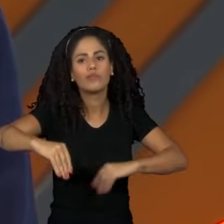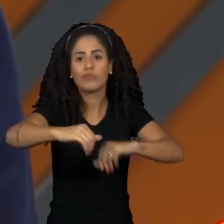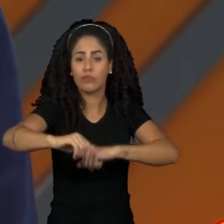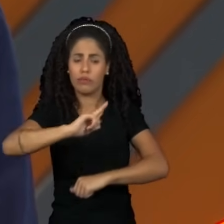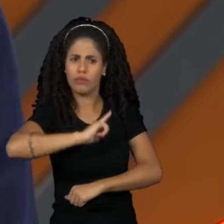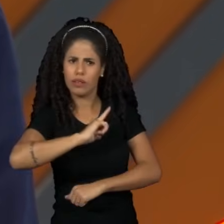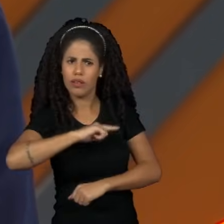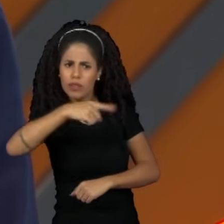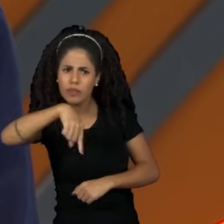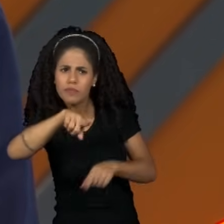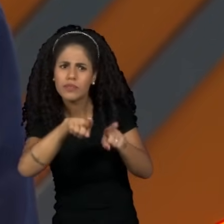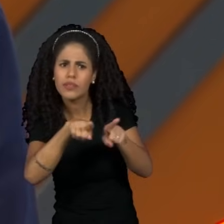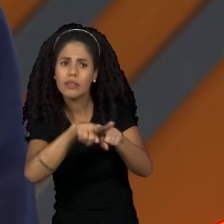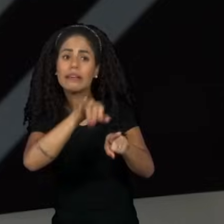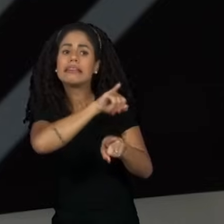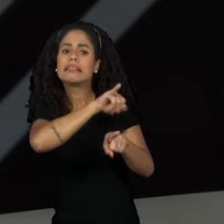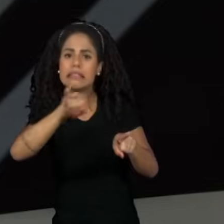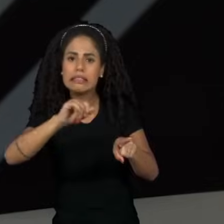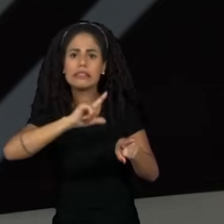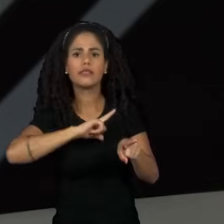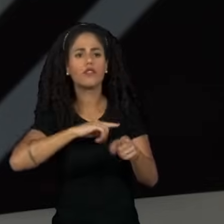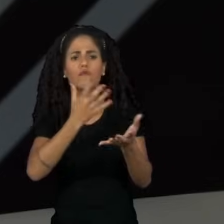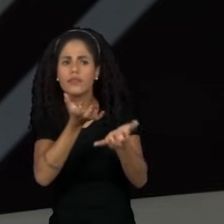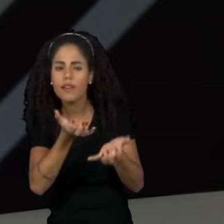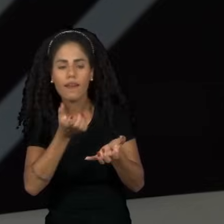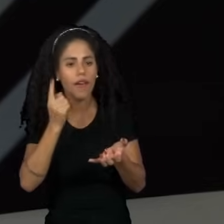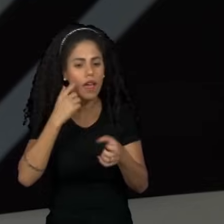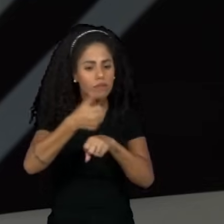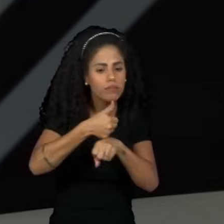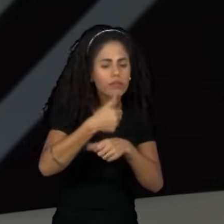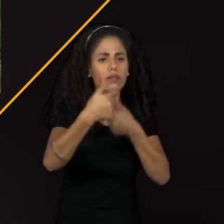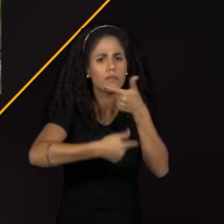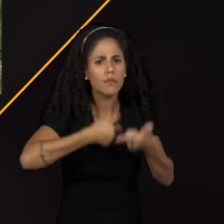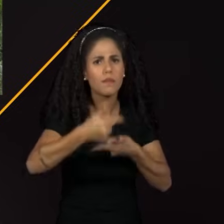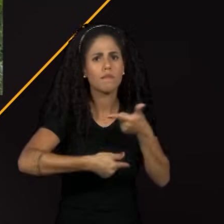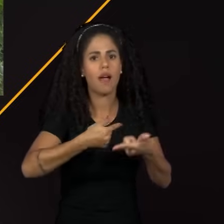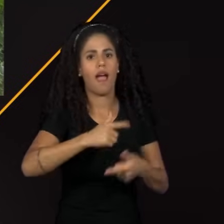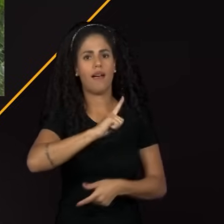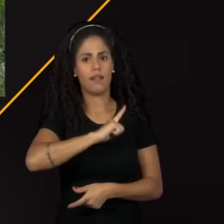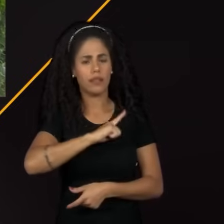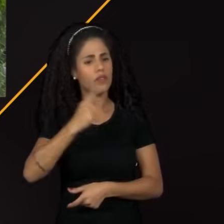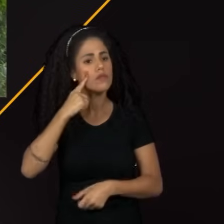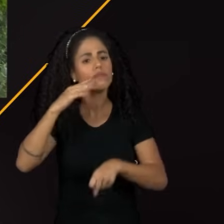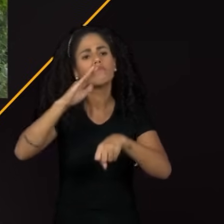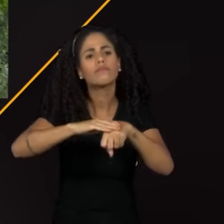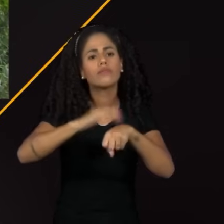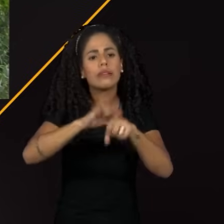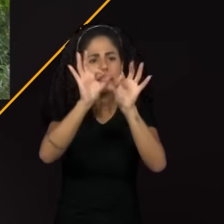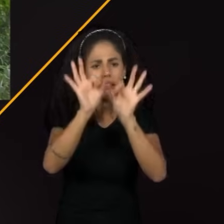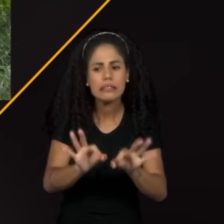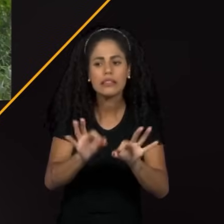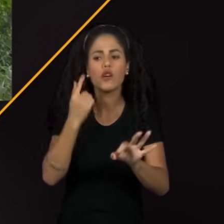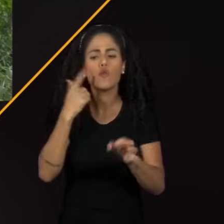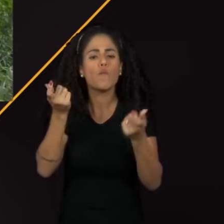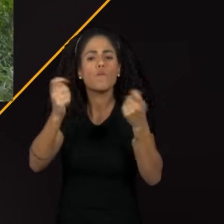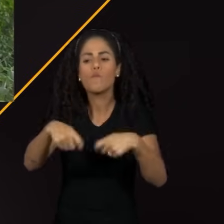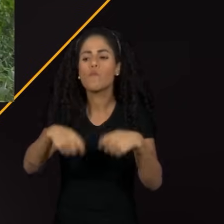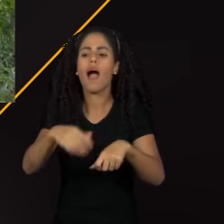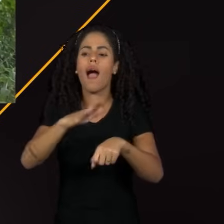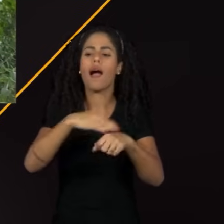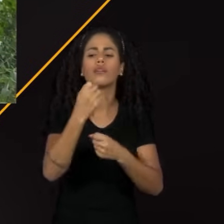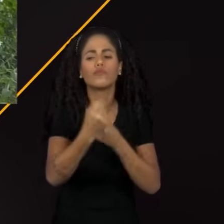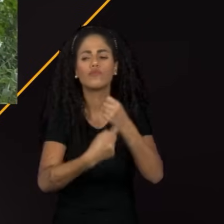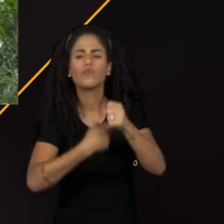se eu vejo que aquilo que você recomenda, fala, de fazer, se eu vejo que dá certo com 1 ano, 2 anos, eu